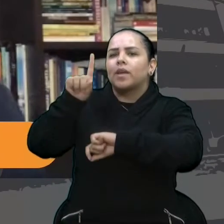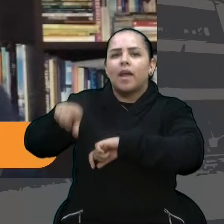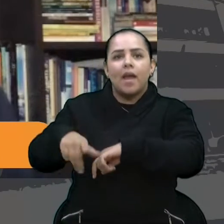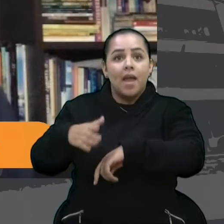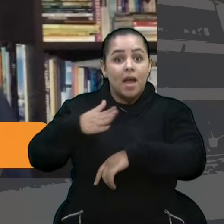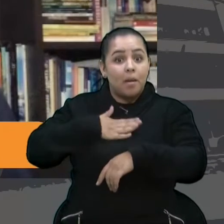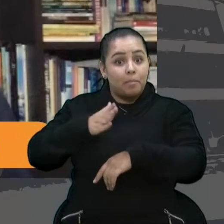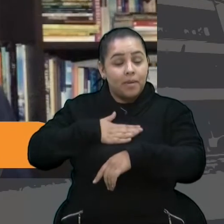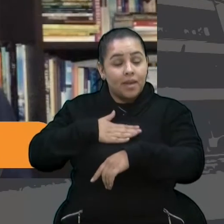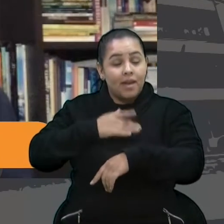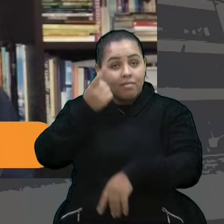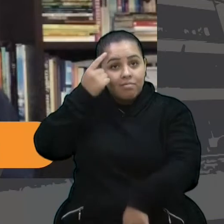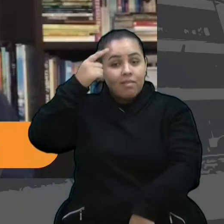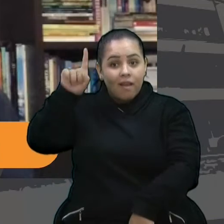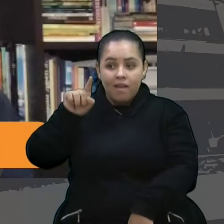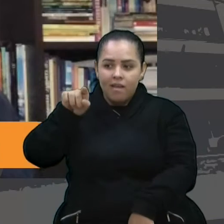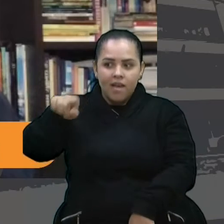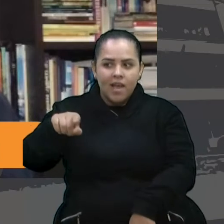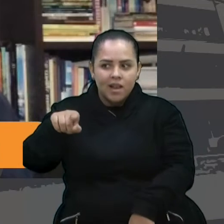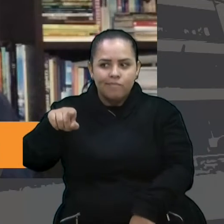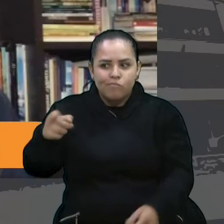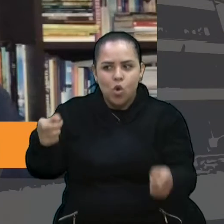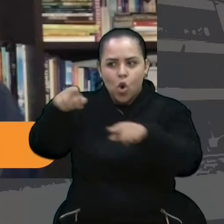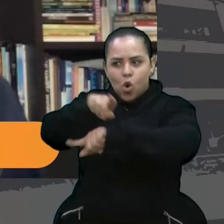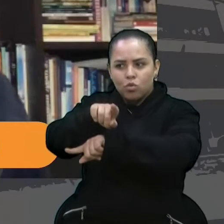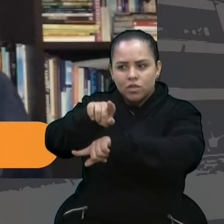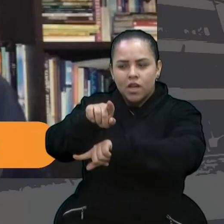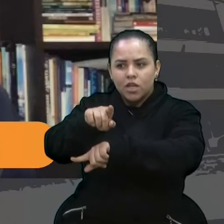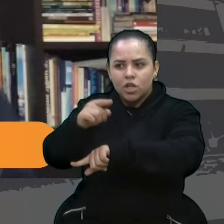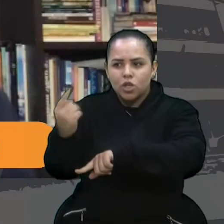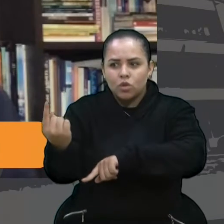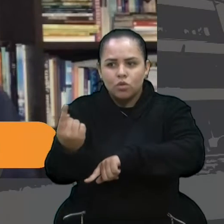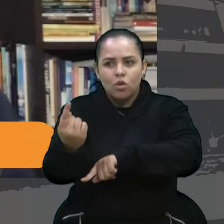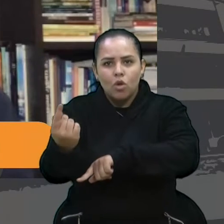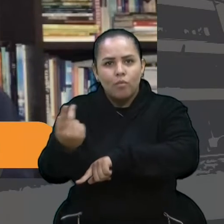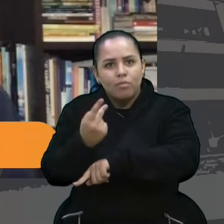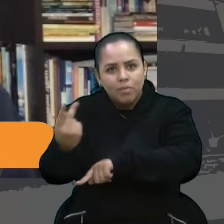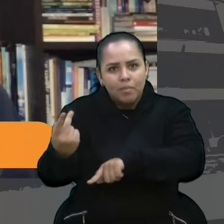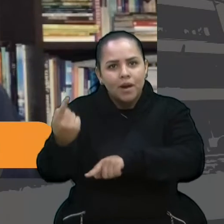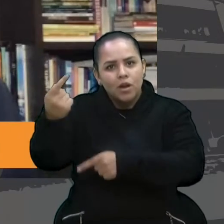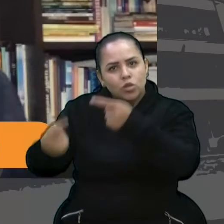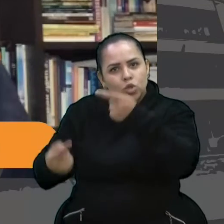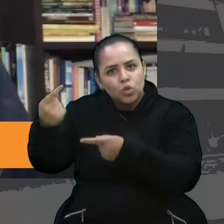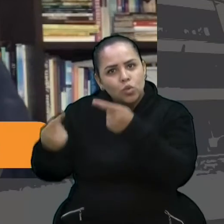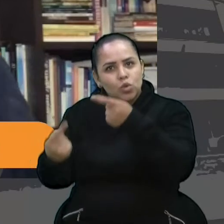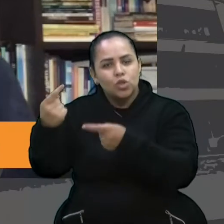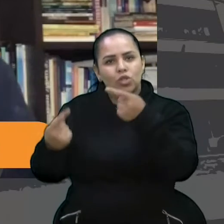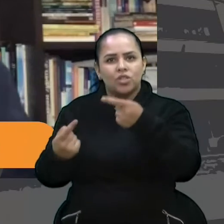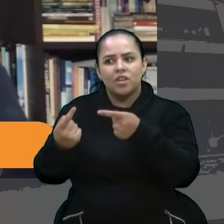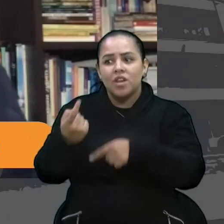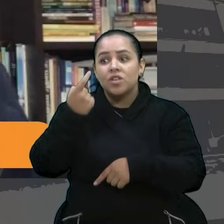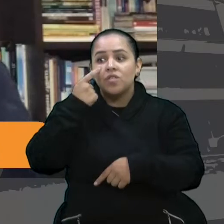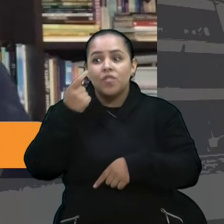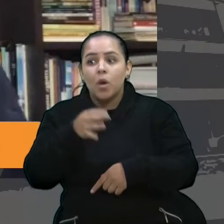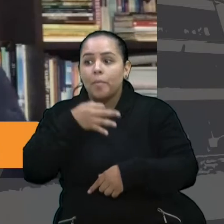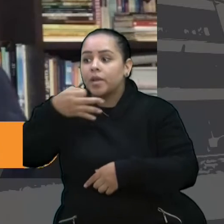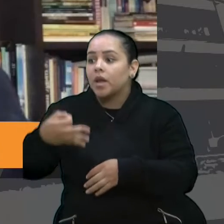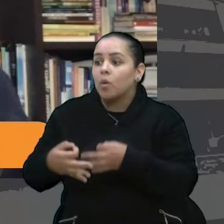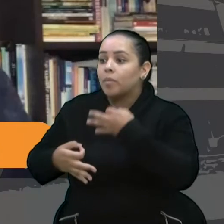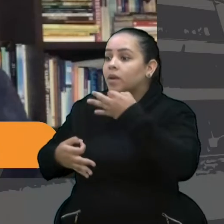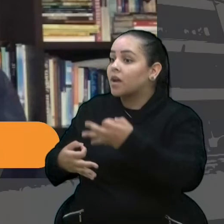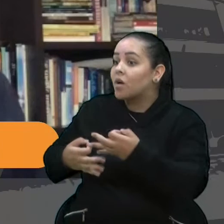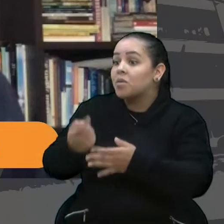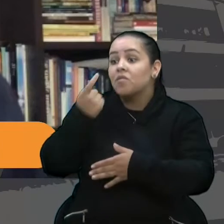ideia, puxa, ótimo, vamos discutir, vamos argumentar para saber quem está mais próximo da lógica ou